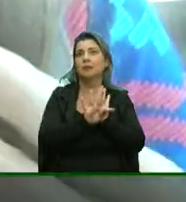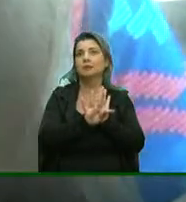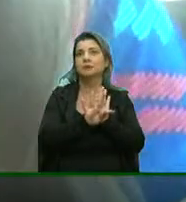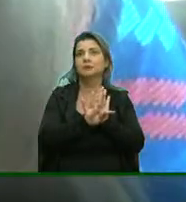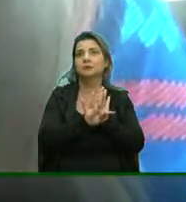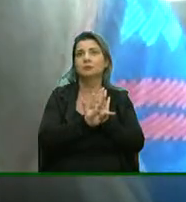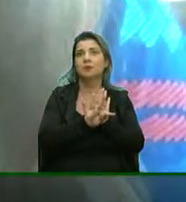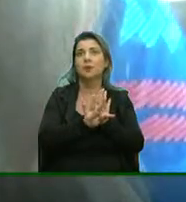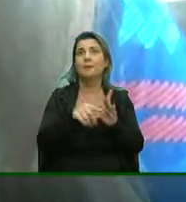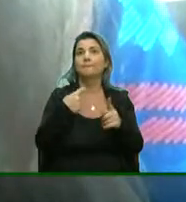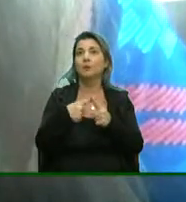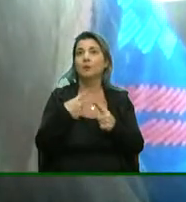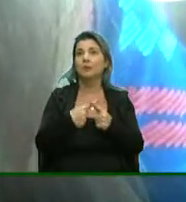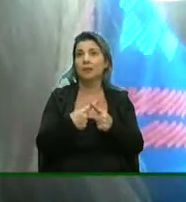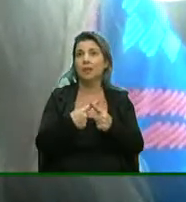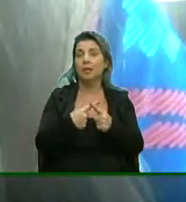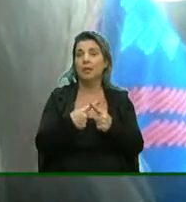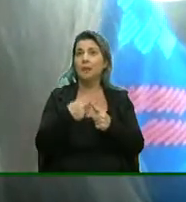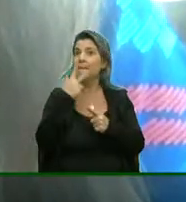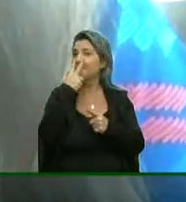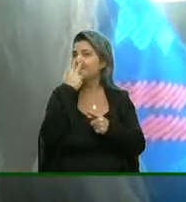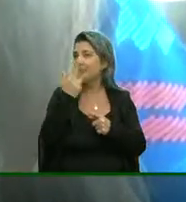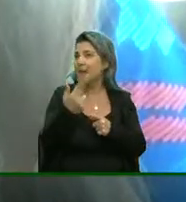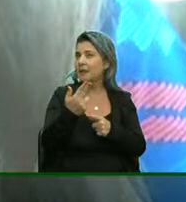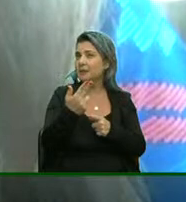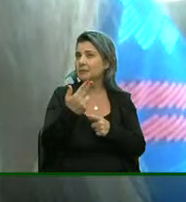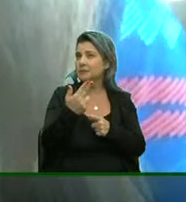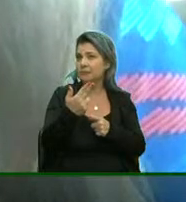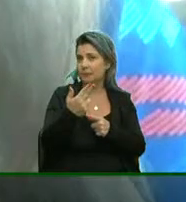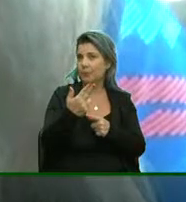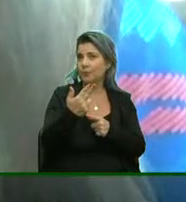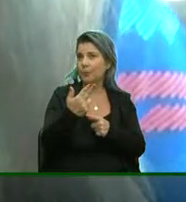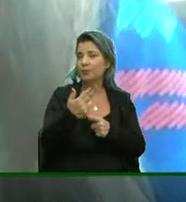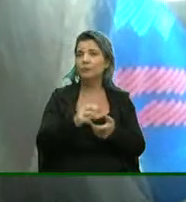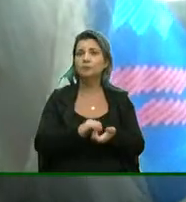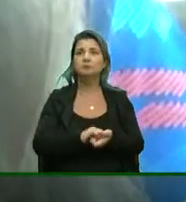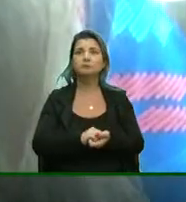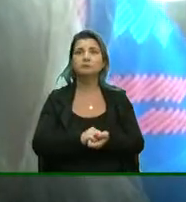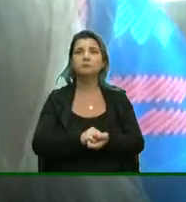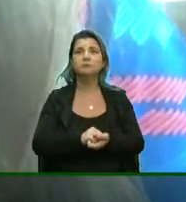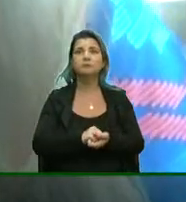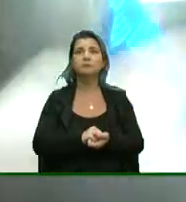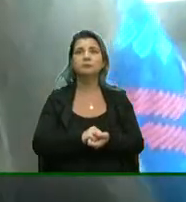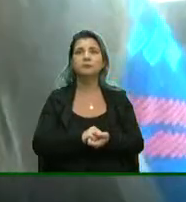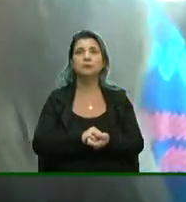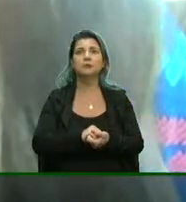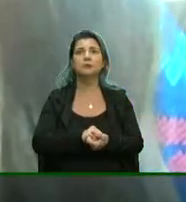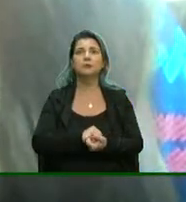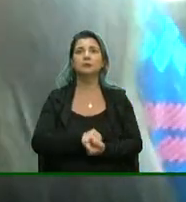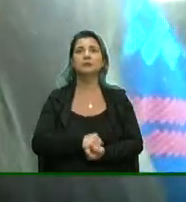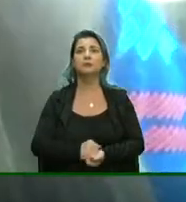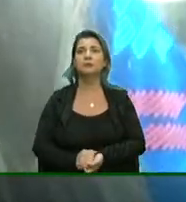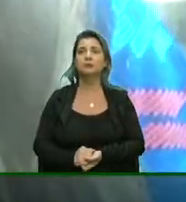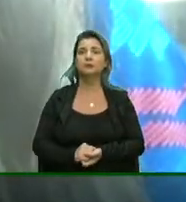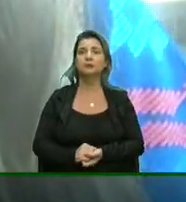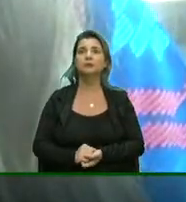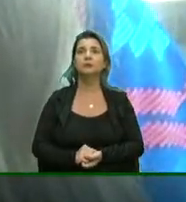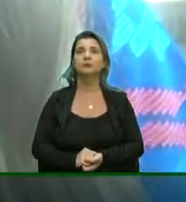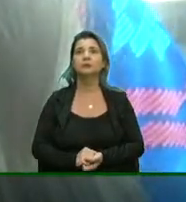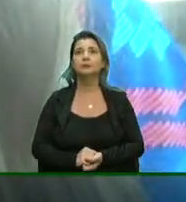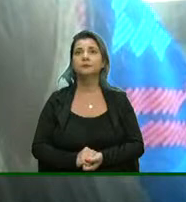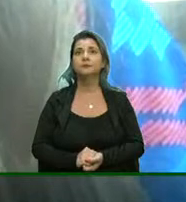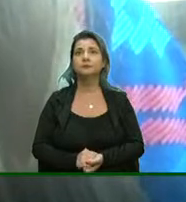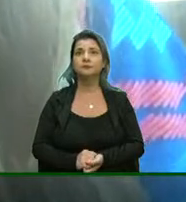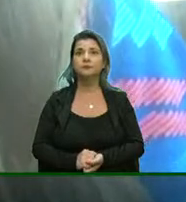Porque pareceu que o deputado Frederico quis dizer, e ele está absolutamente enganado, talvez não tenha ouvido aqui a